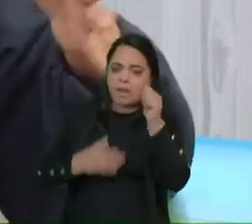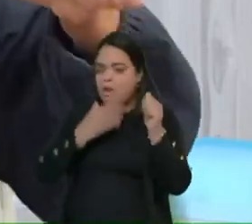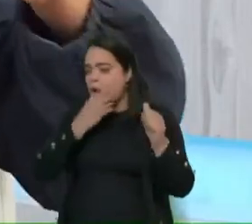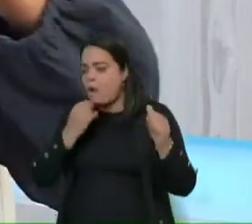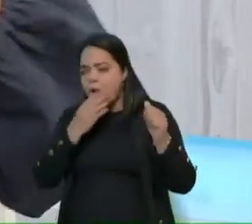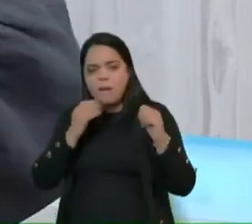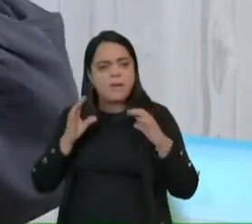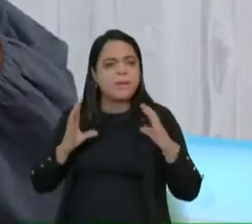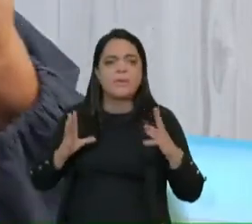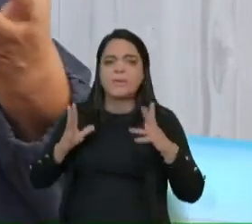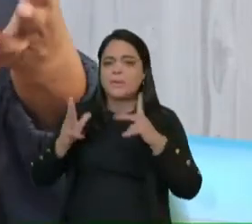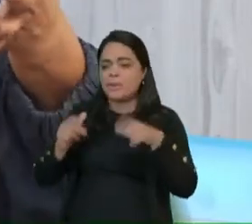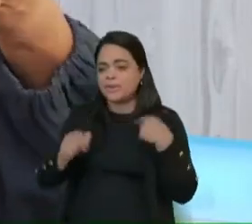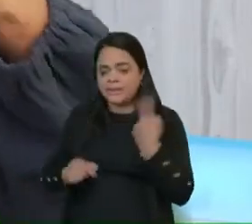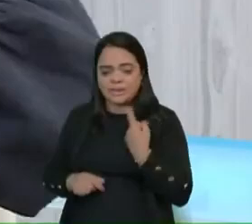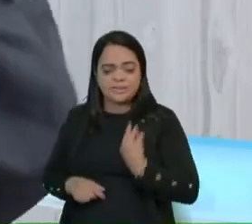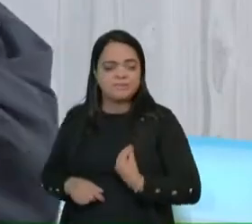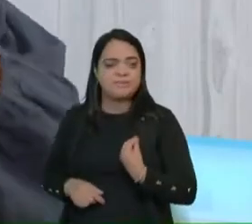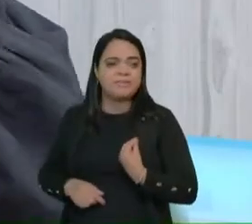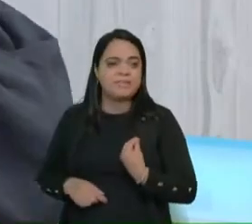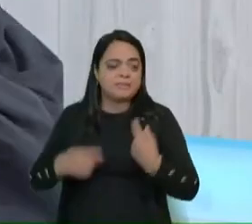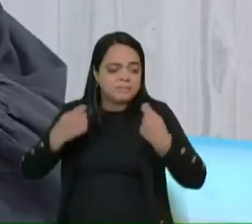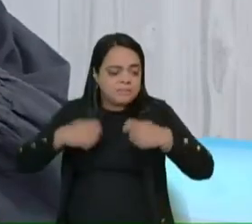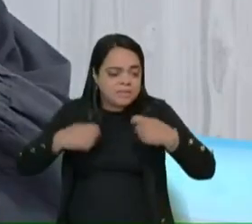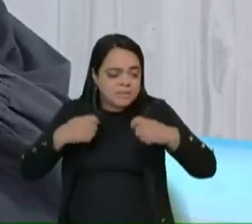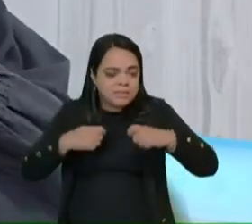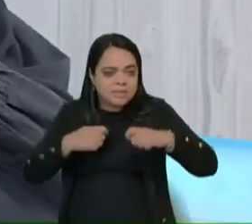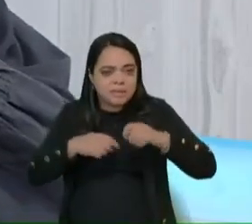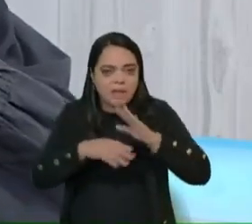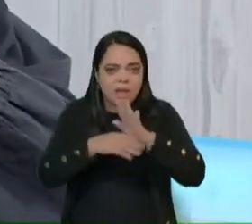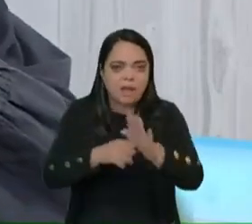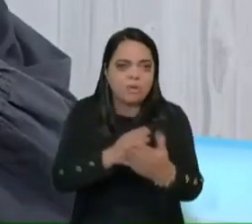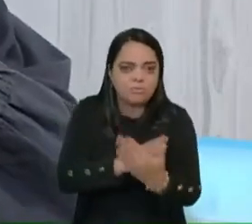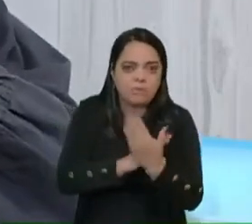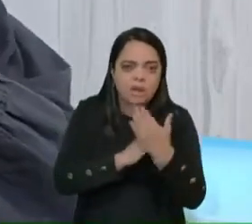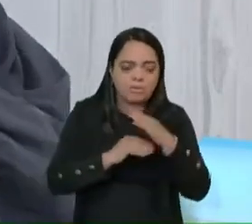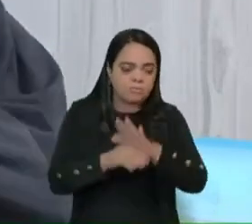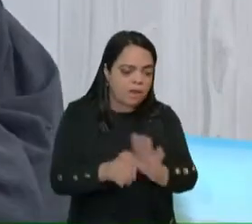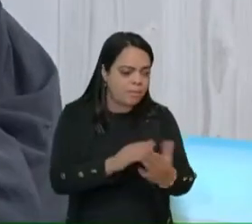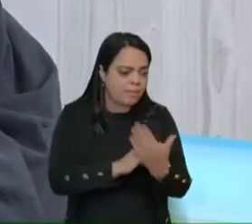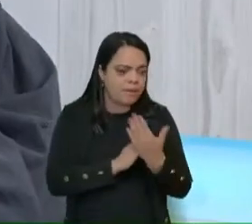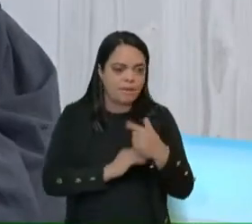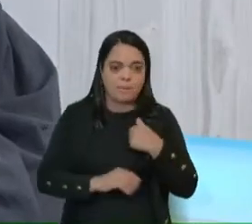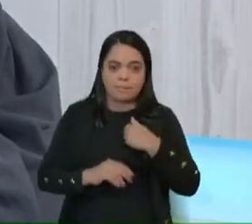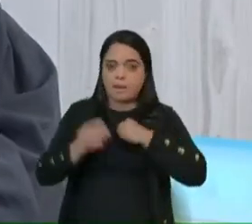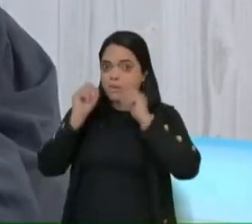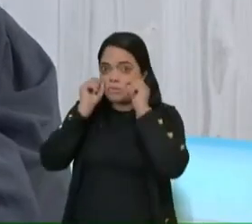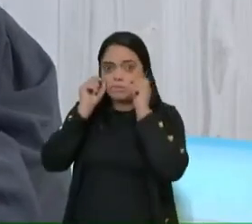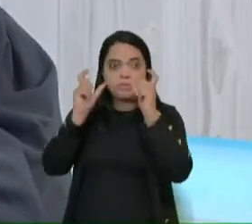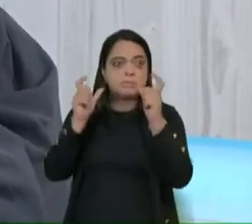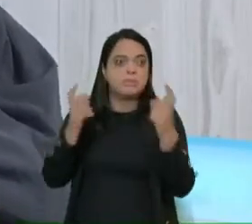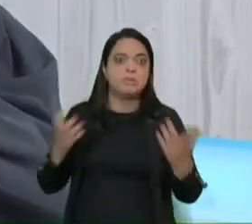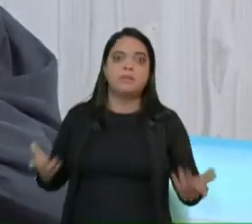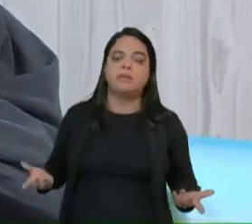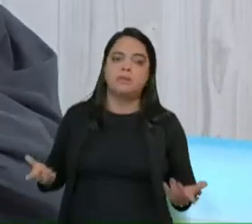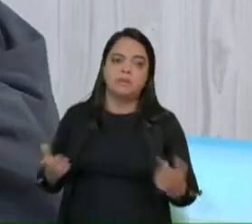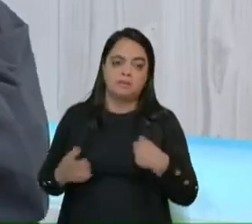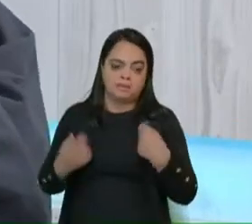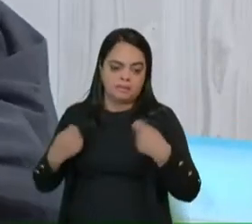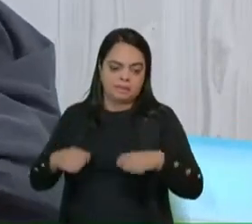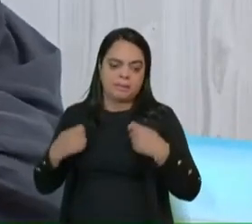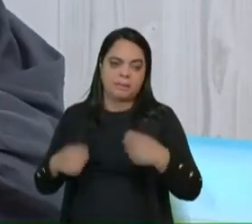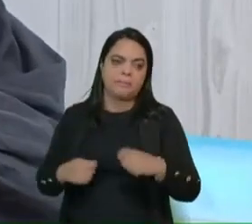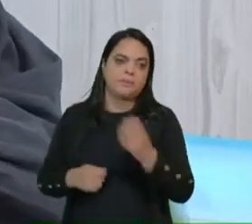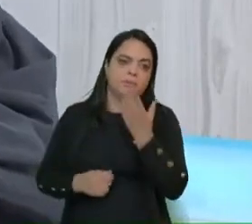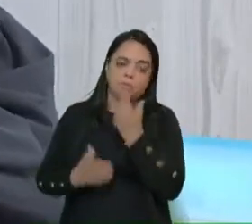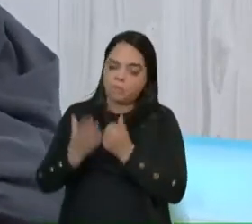e todas essas nossas existências elas precisam se ajudar né porque para que eu desperte né eu preciso